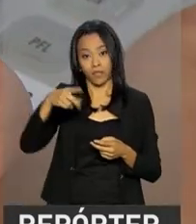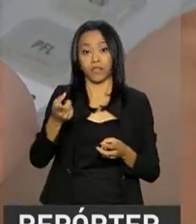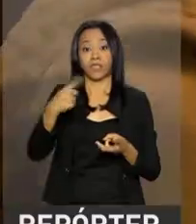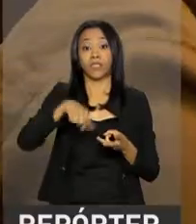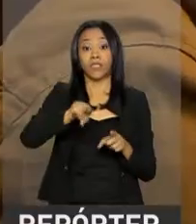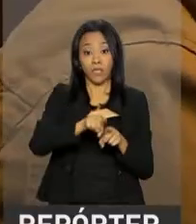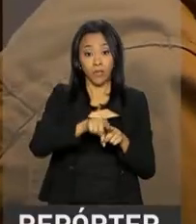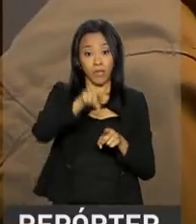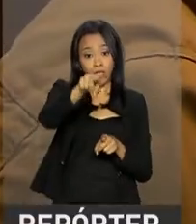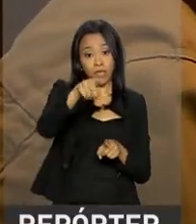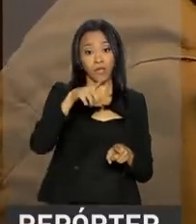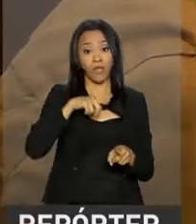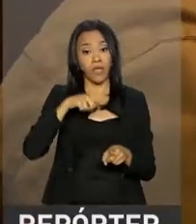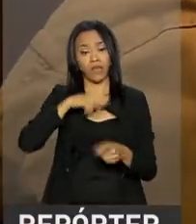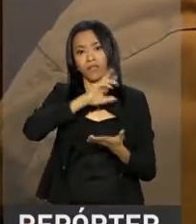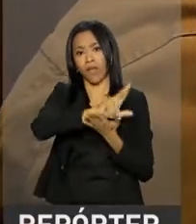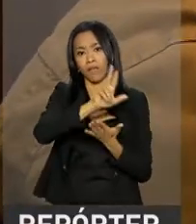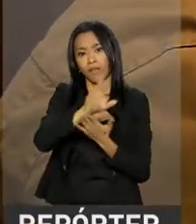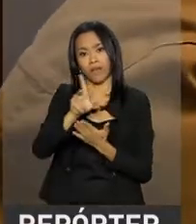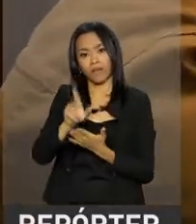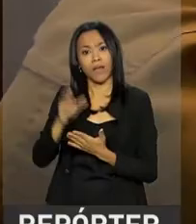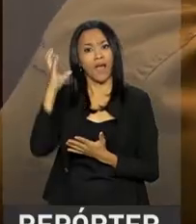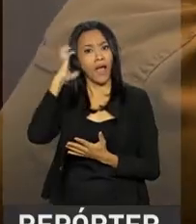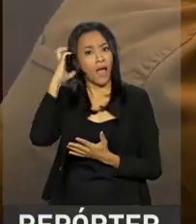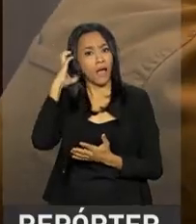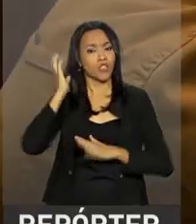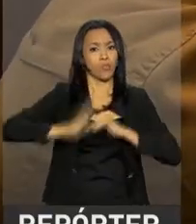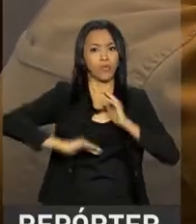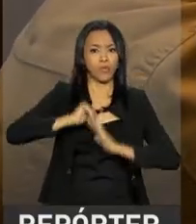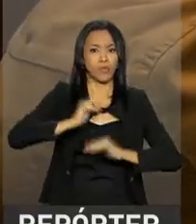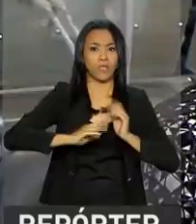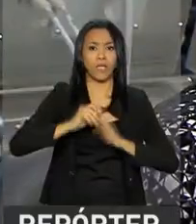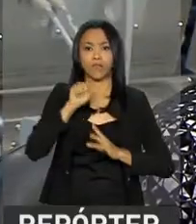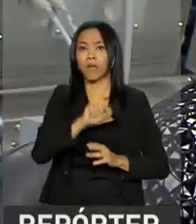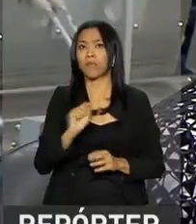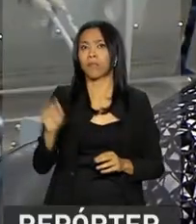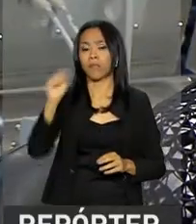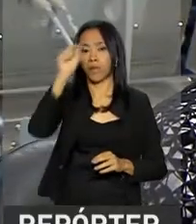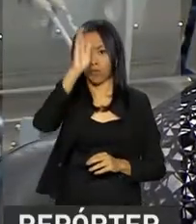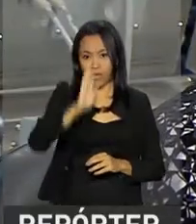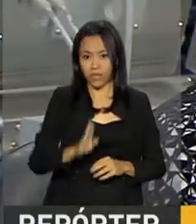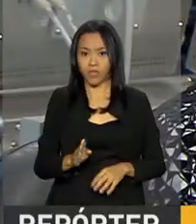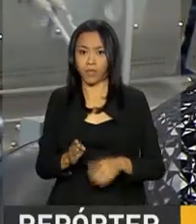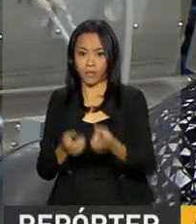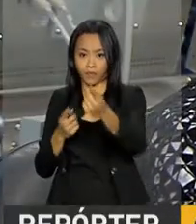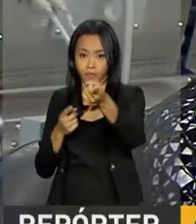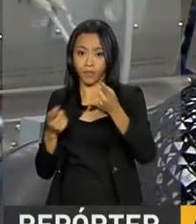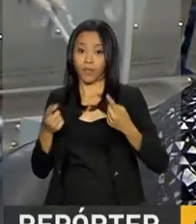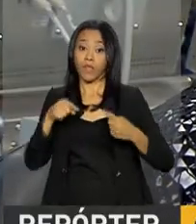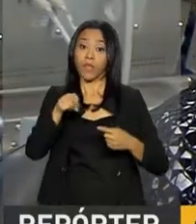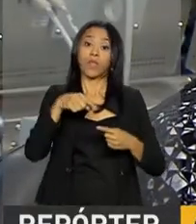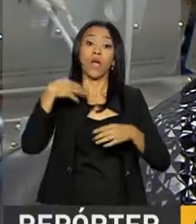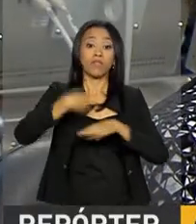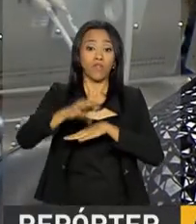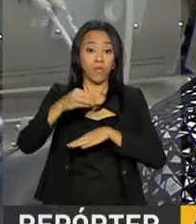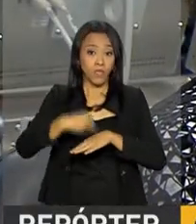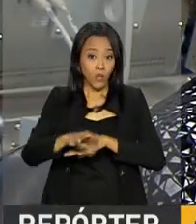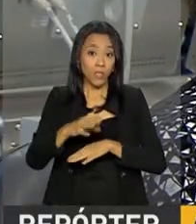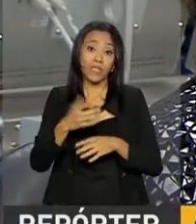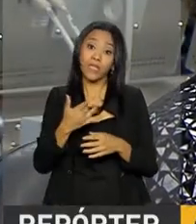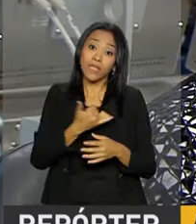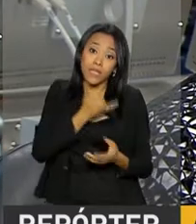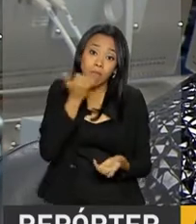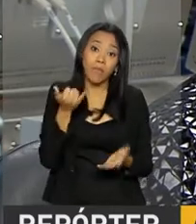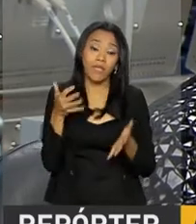de rádio conta com a colaboração de radialistas de todo o brasil o conteúdo que a gente veicula depende da participação das